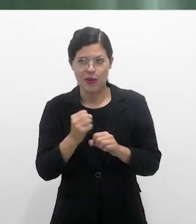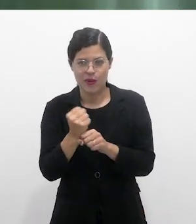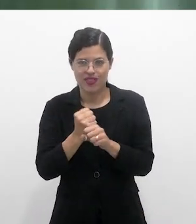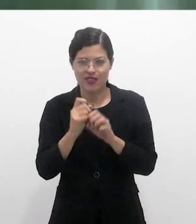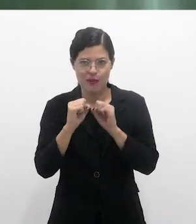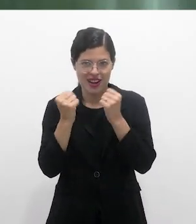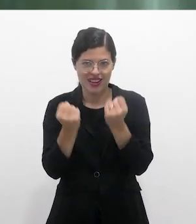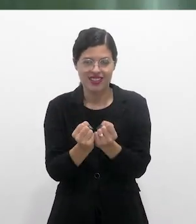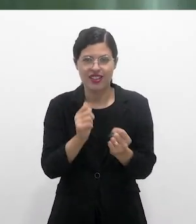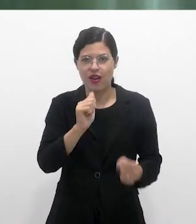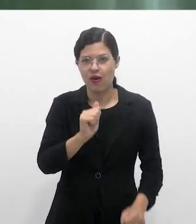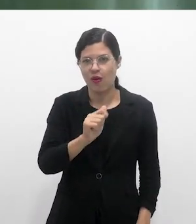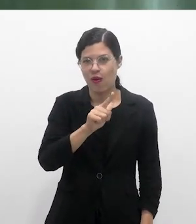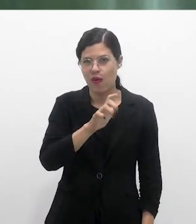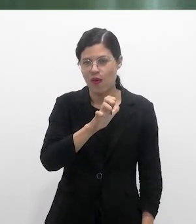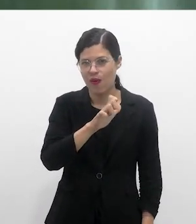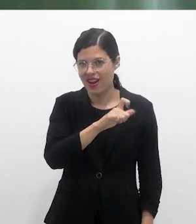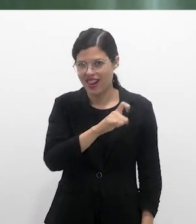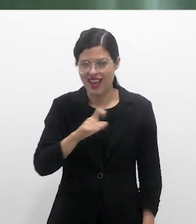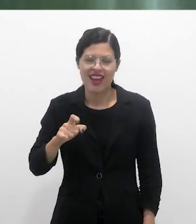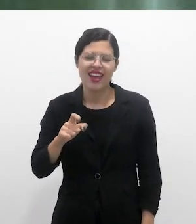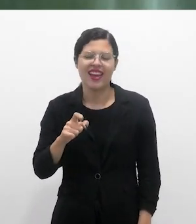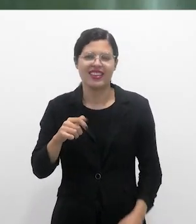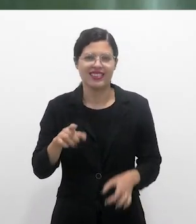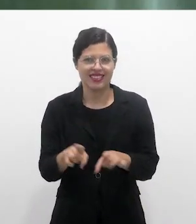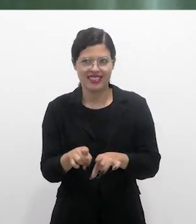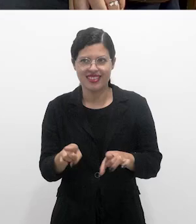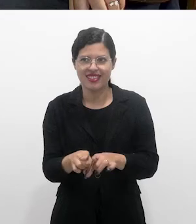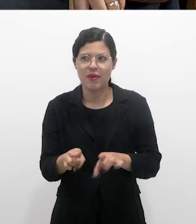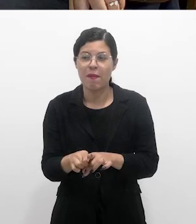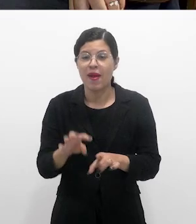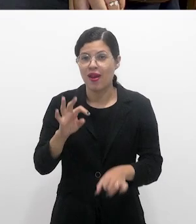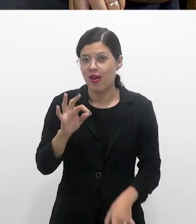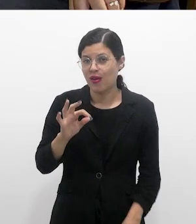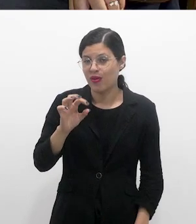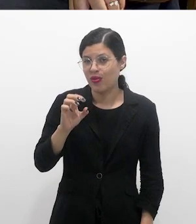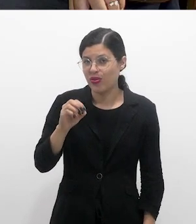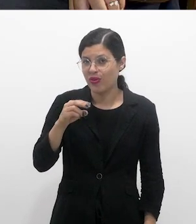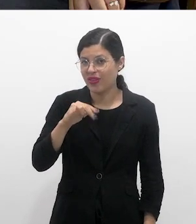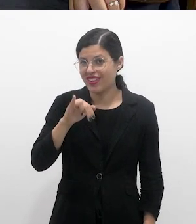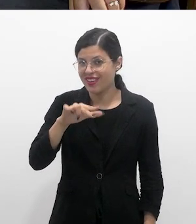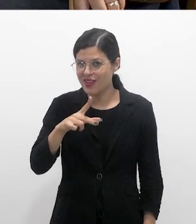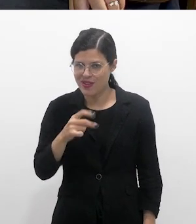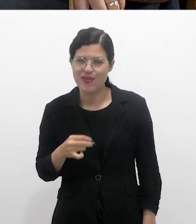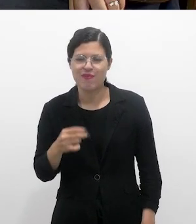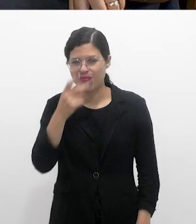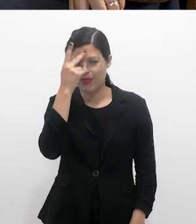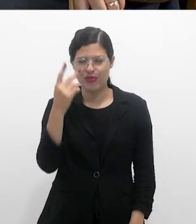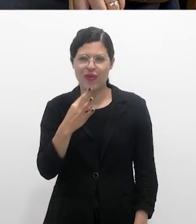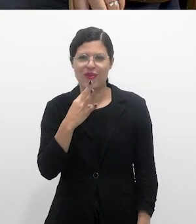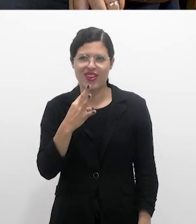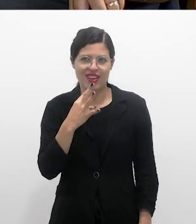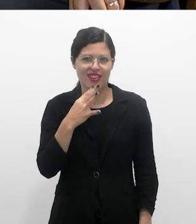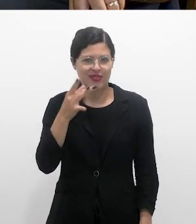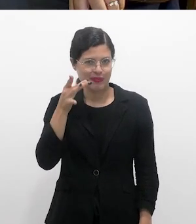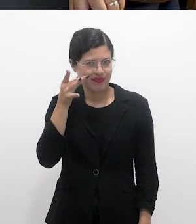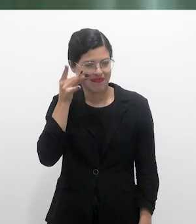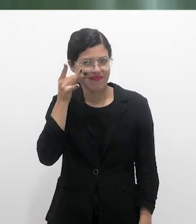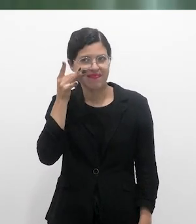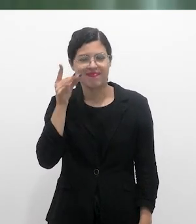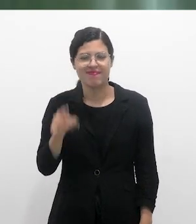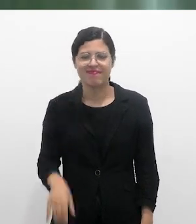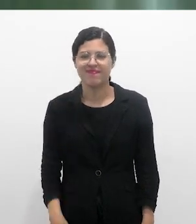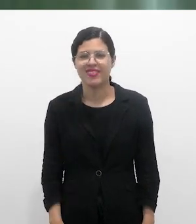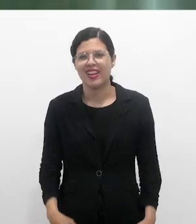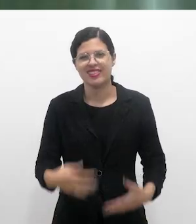Alex como o Toninho, né, que são pessoas que eu já conheço pessoalmente, e